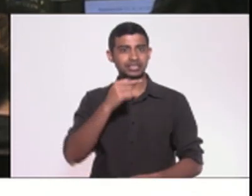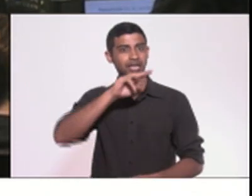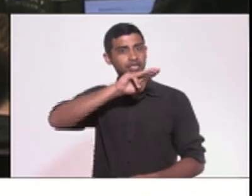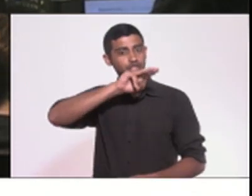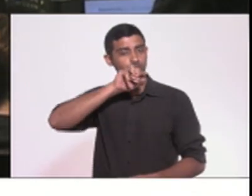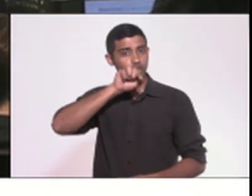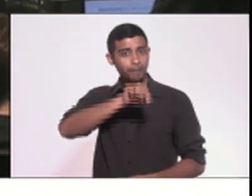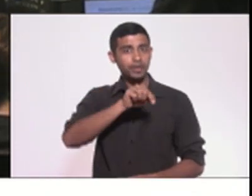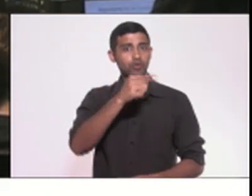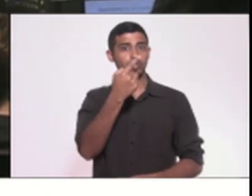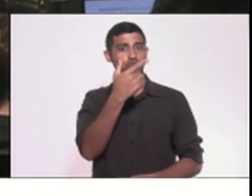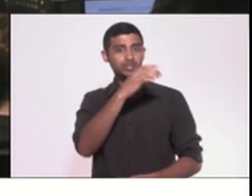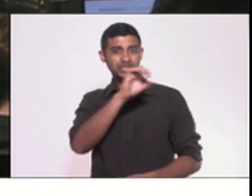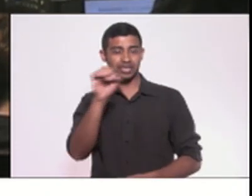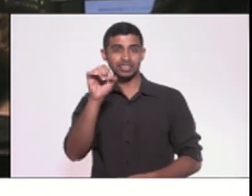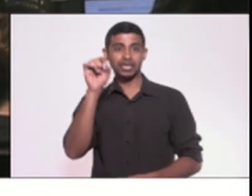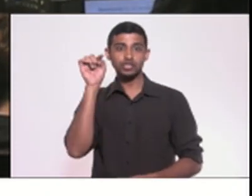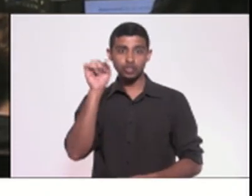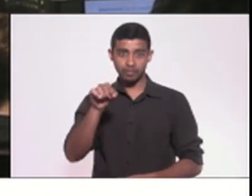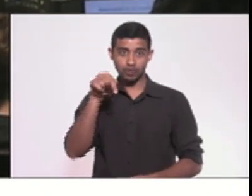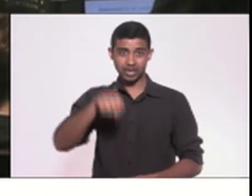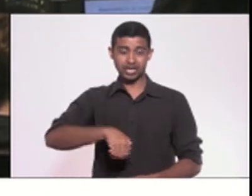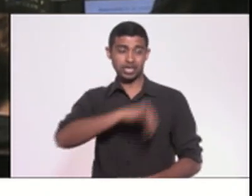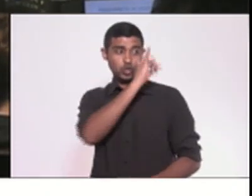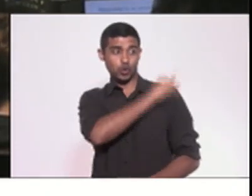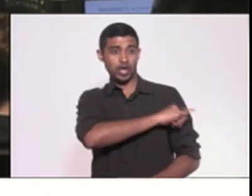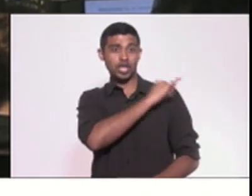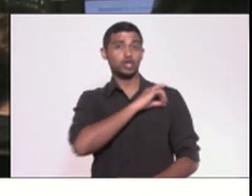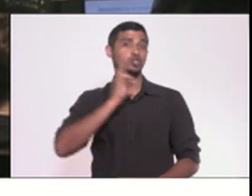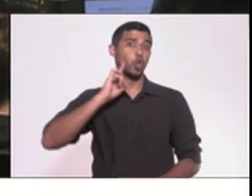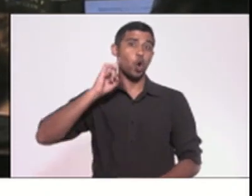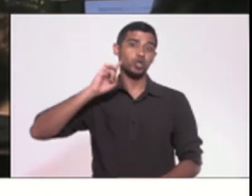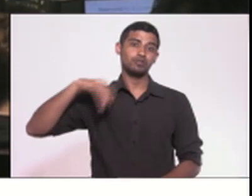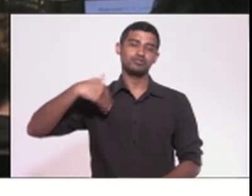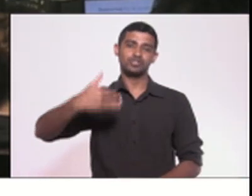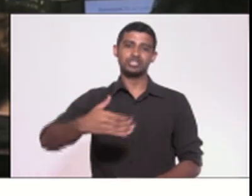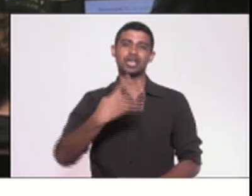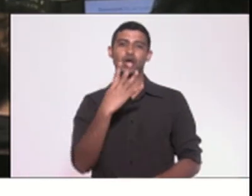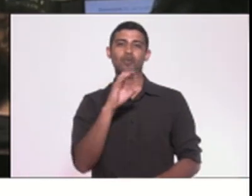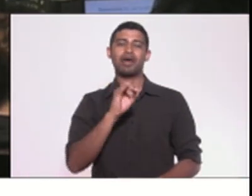17.200 toneladas por dia aqui no Rio. 40%